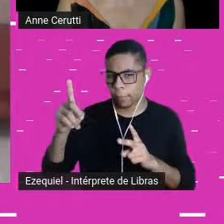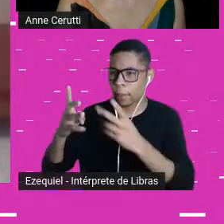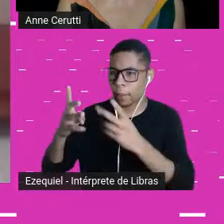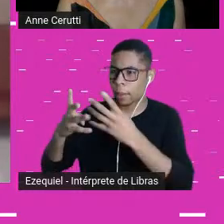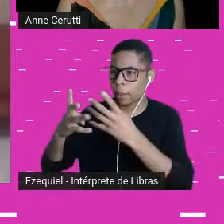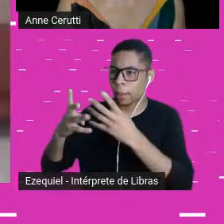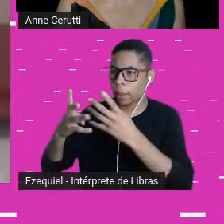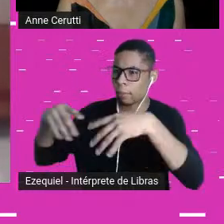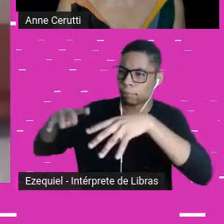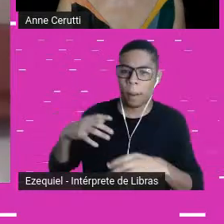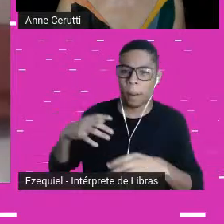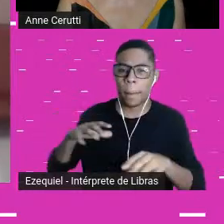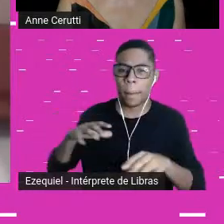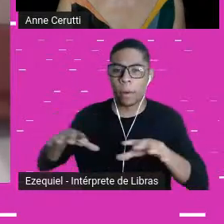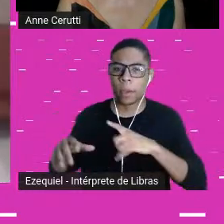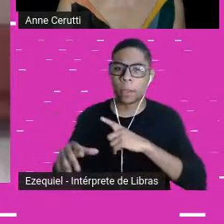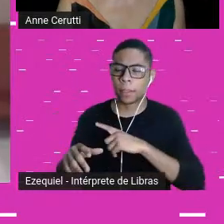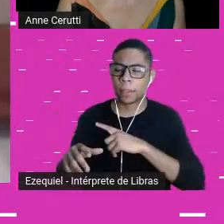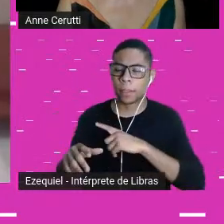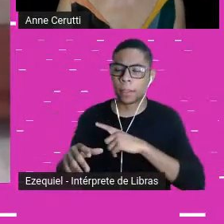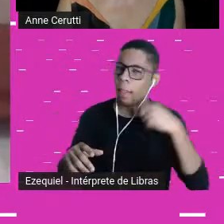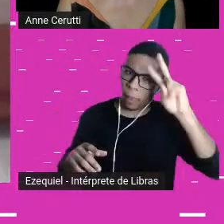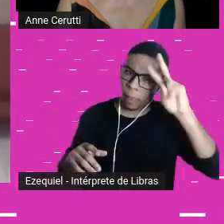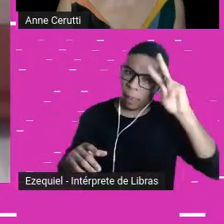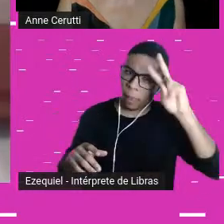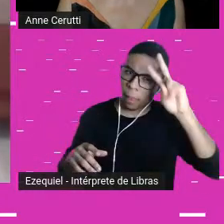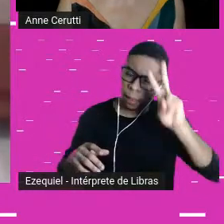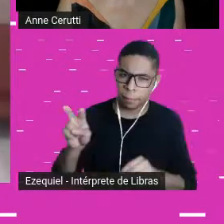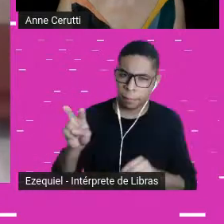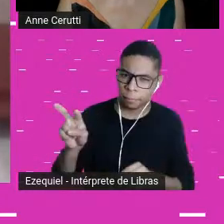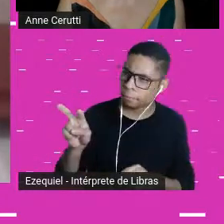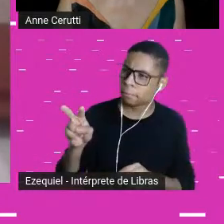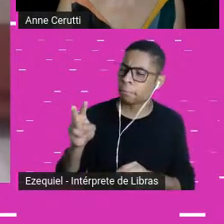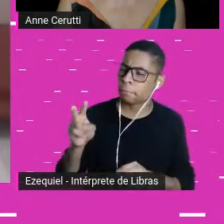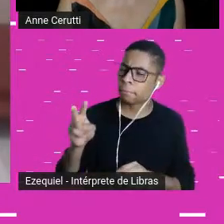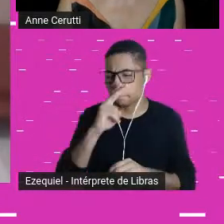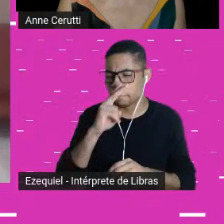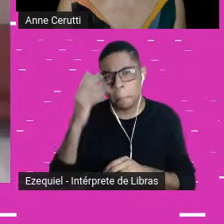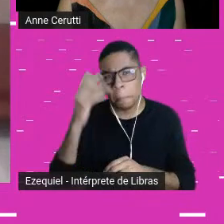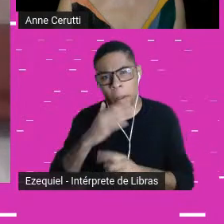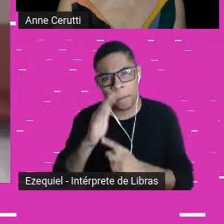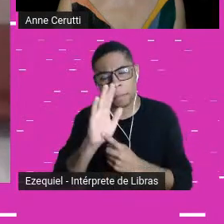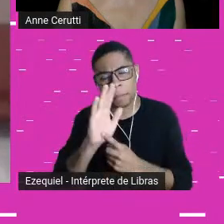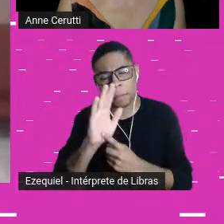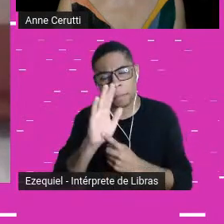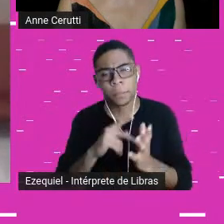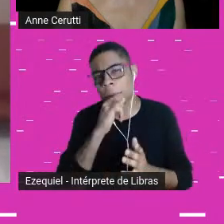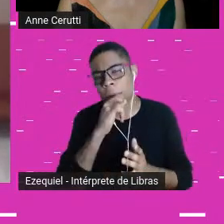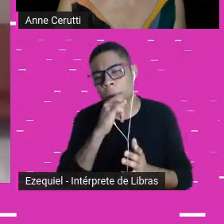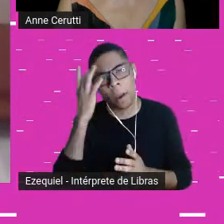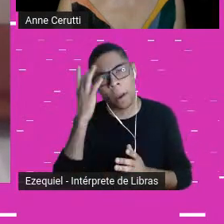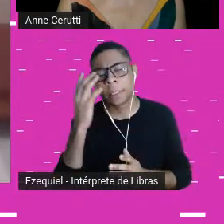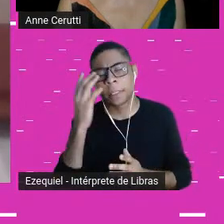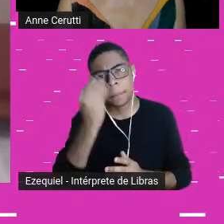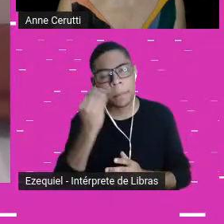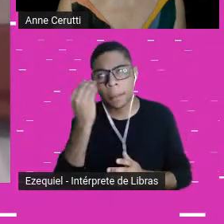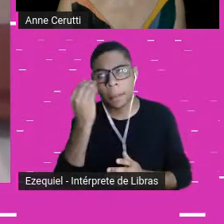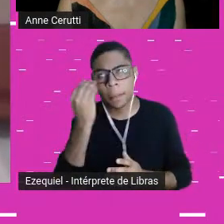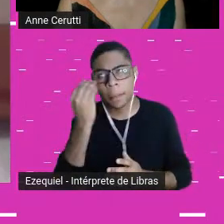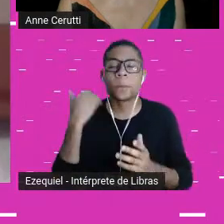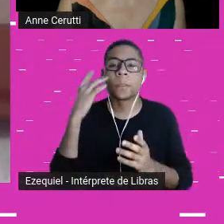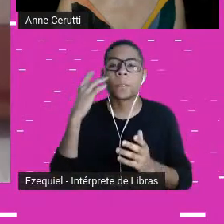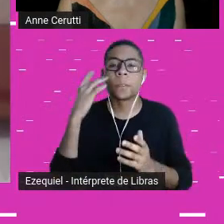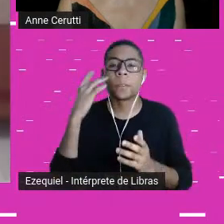e o quão isso revela, né? Porque eu acho que a experiência, eu não sei como que é para você, mas o Antunes aproximava, acho